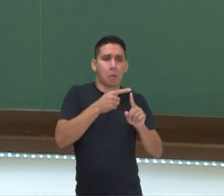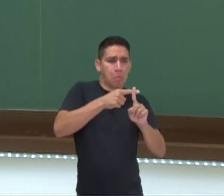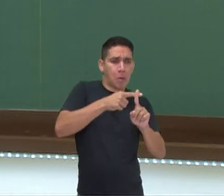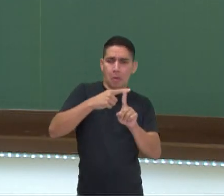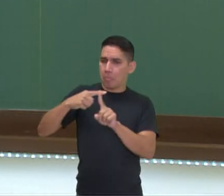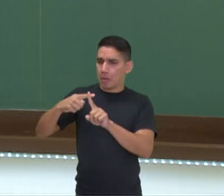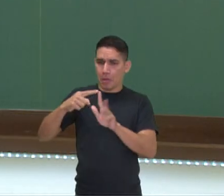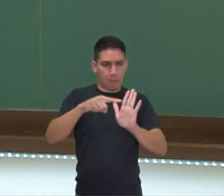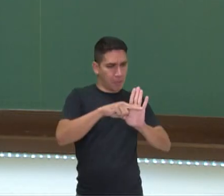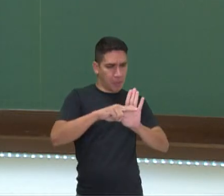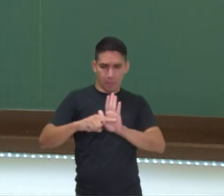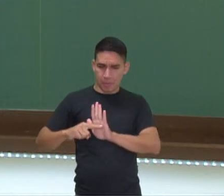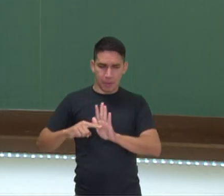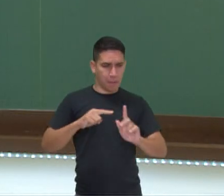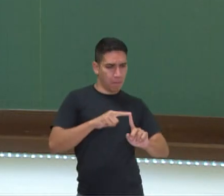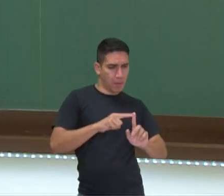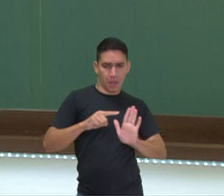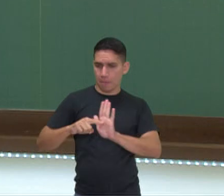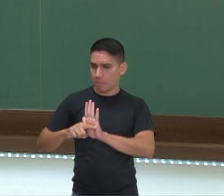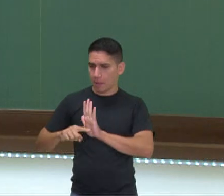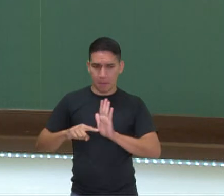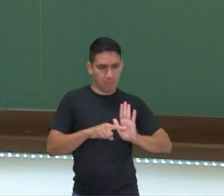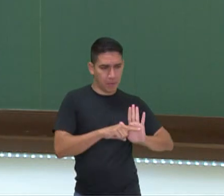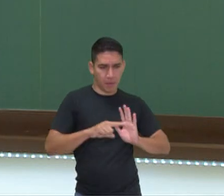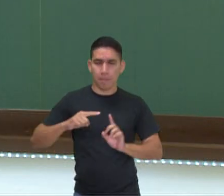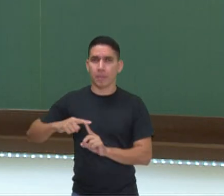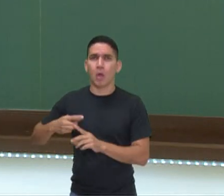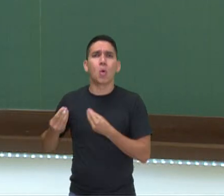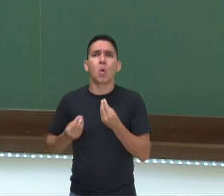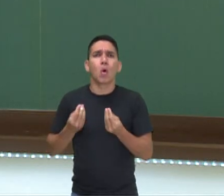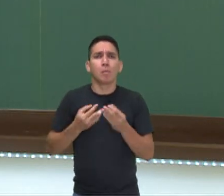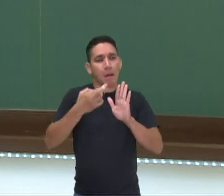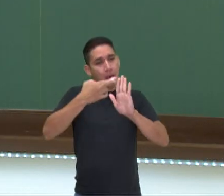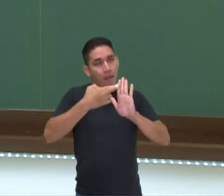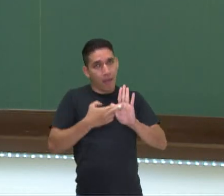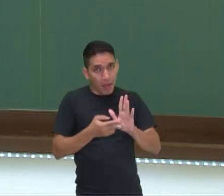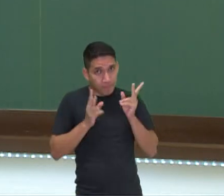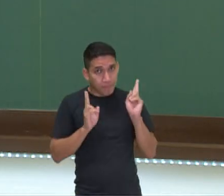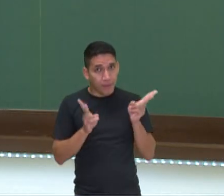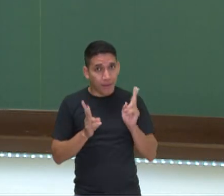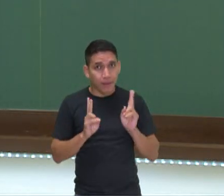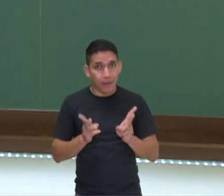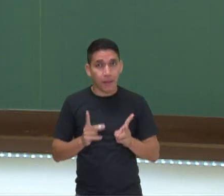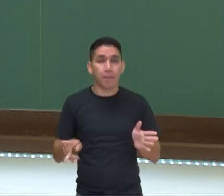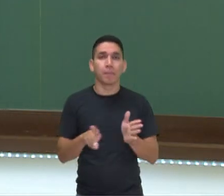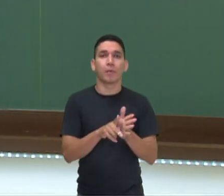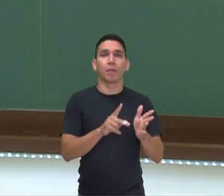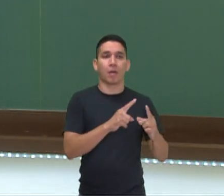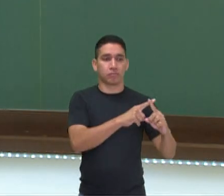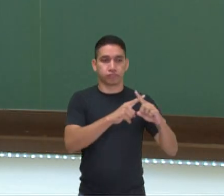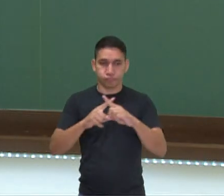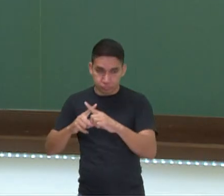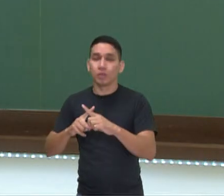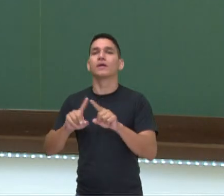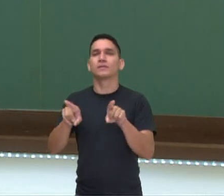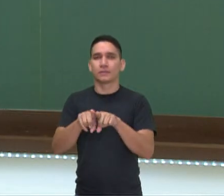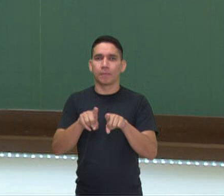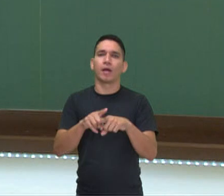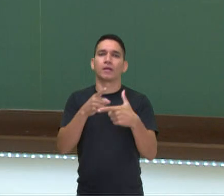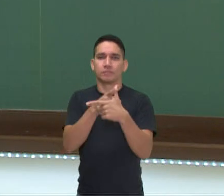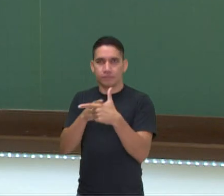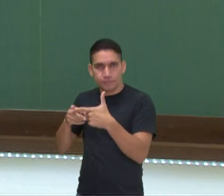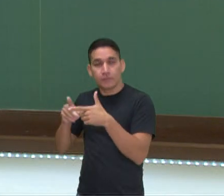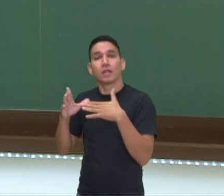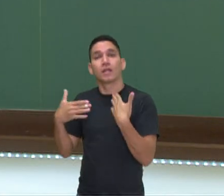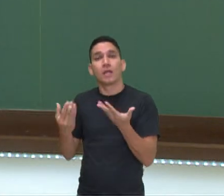dos sinais na divisão veja ela continua a mesma regra para a multiplicação se vamos